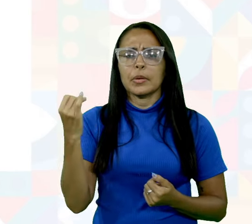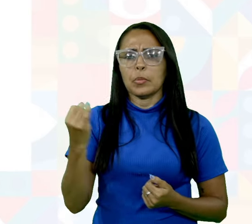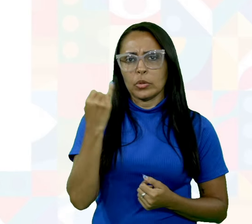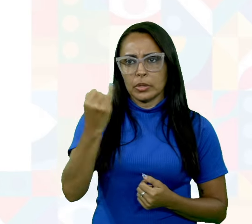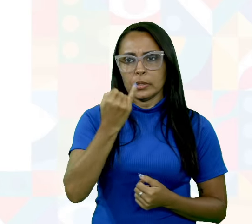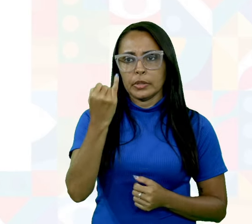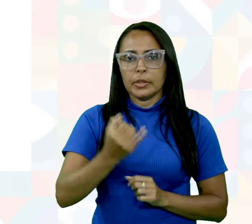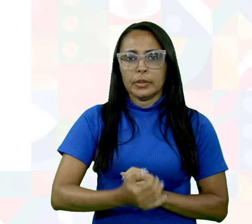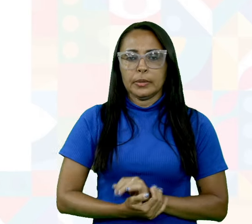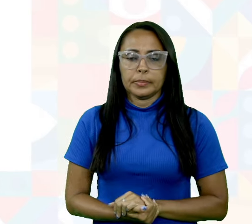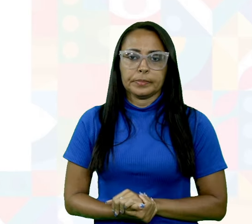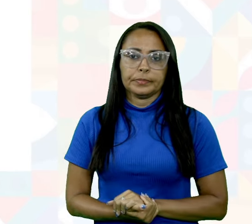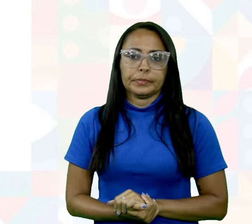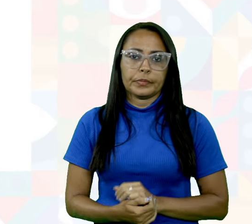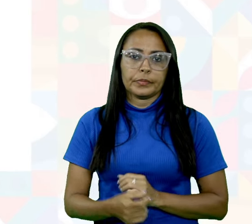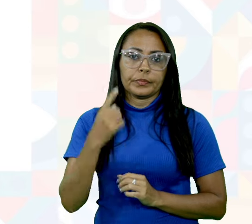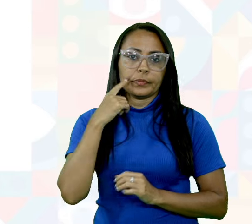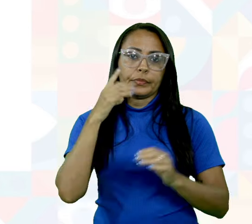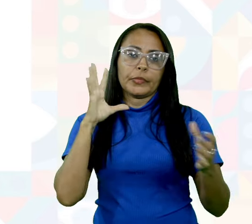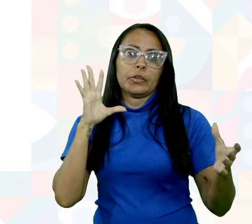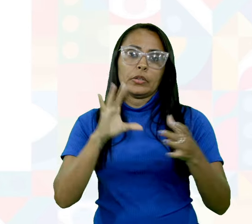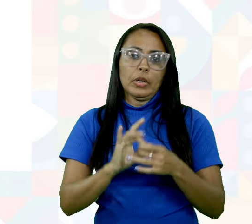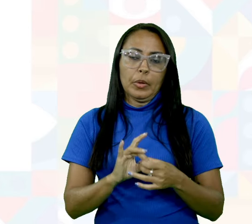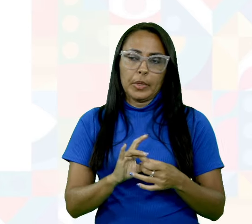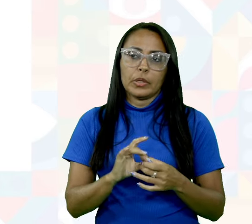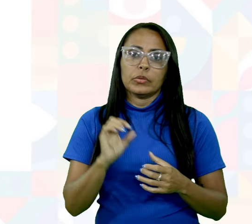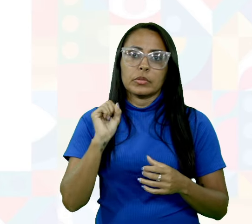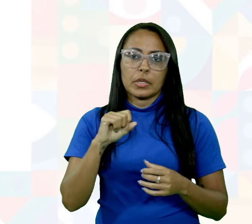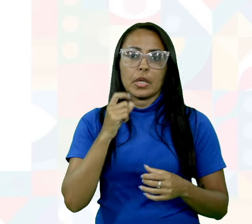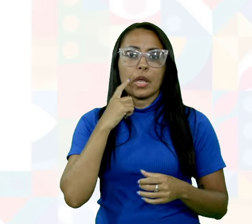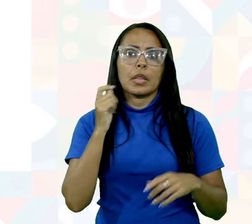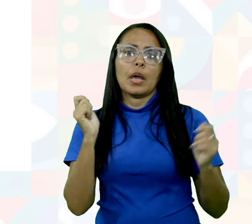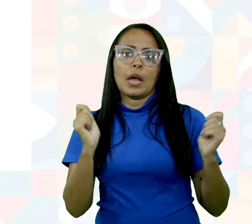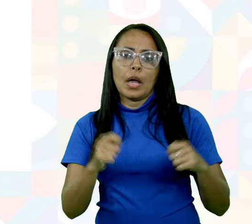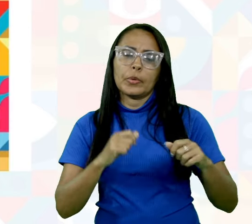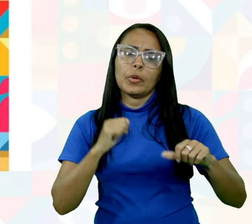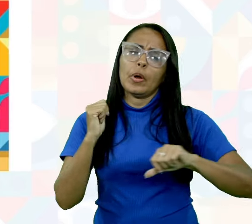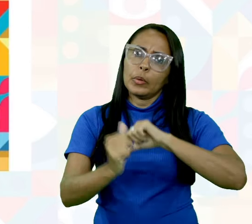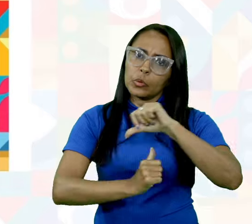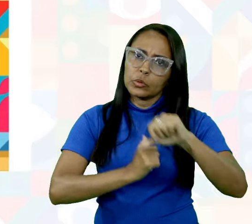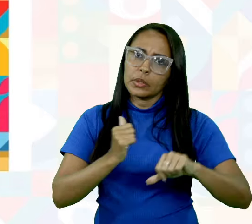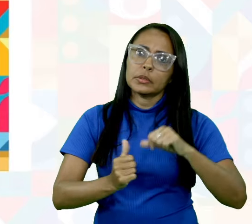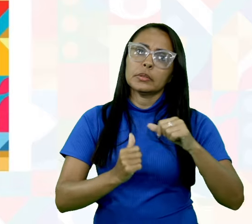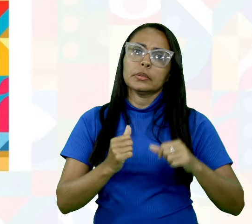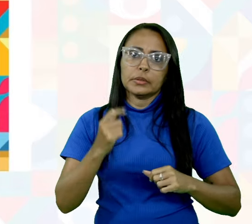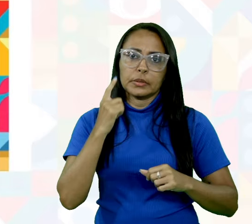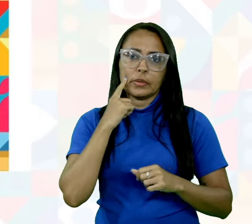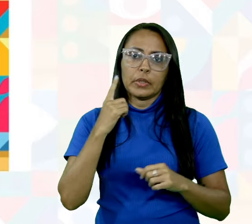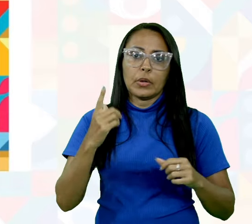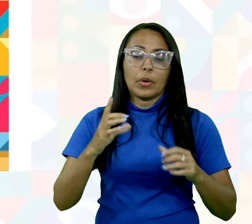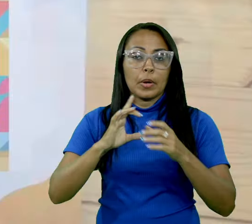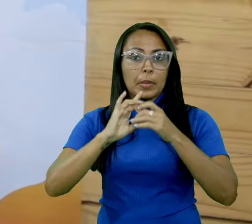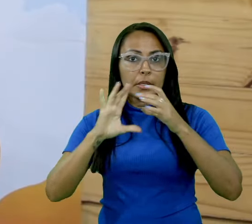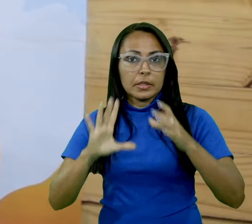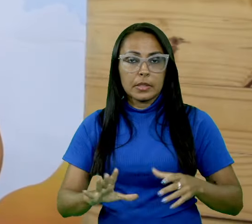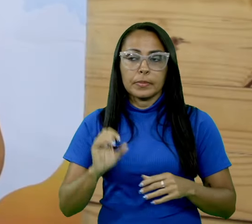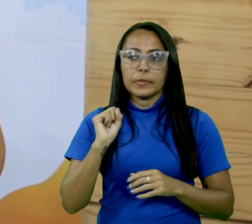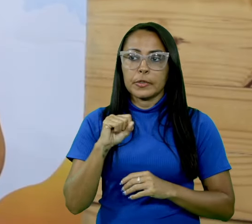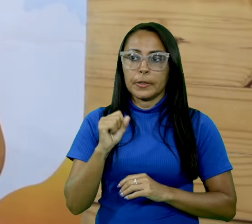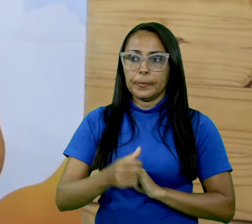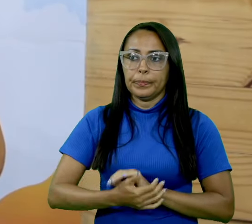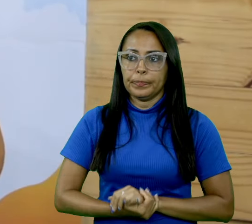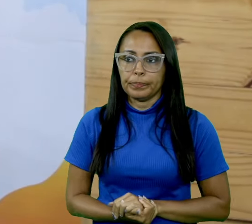A motivação e engajamento. E, por fim, estar apto às mudanças que deverão aparecer, né, e acontecer